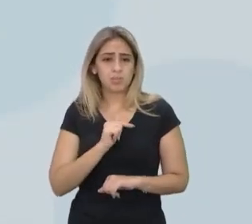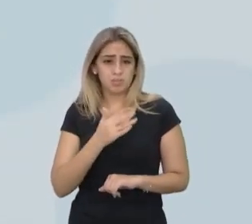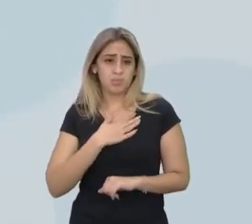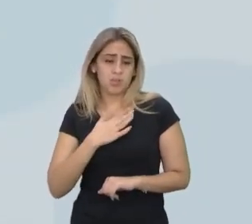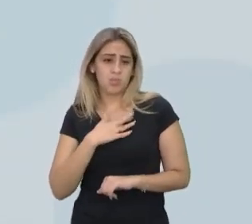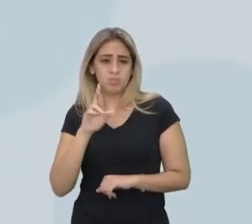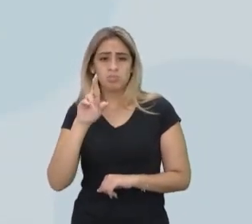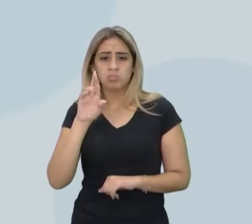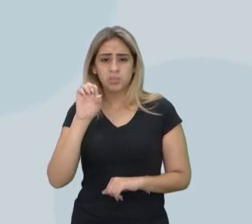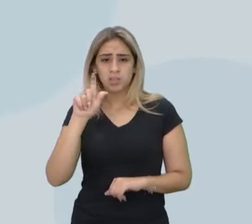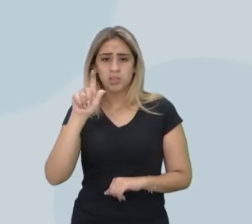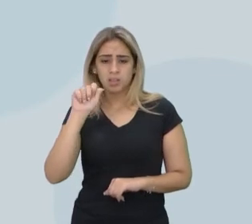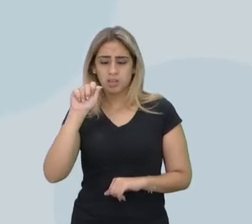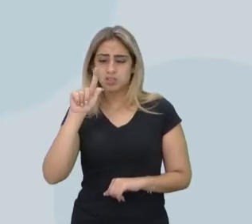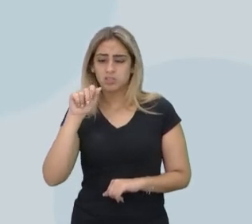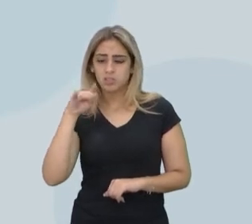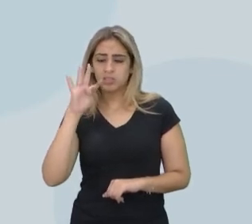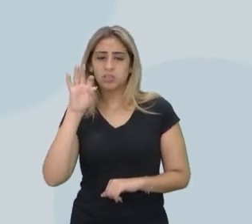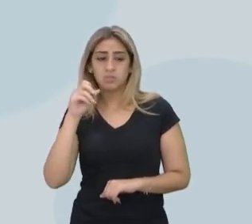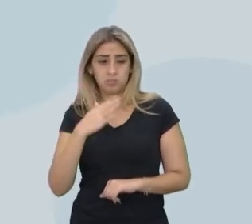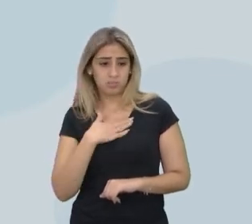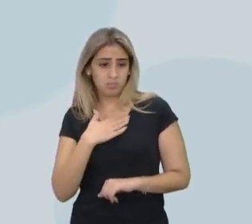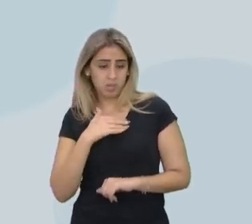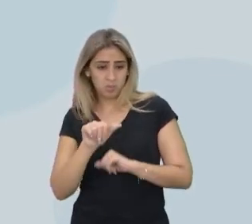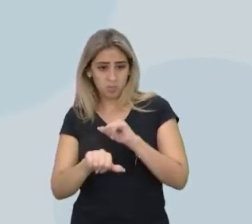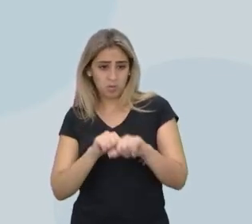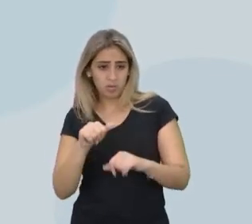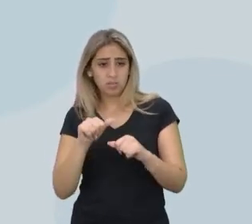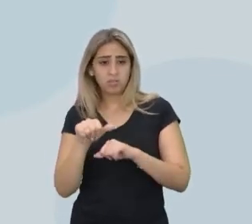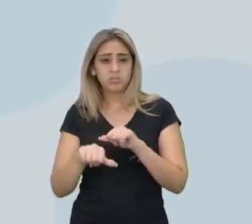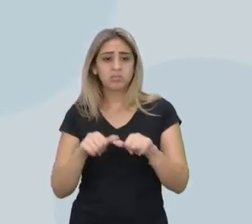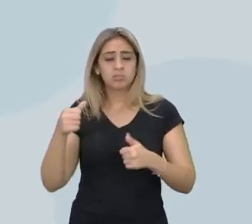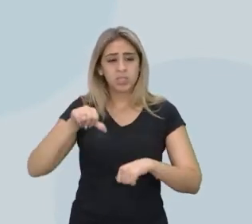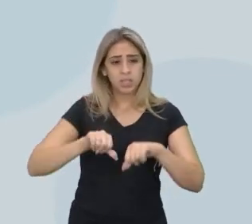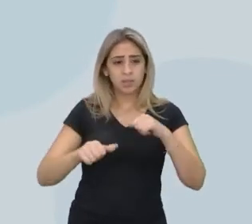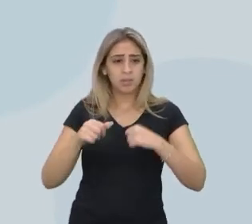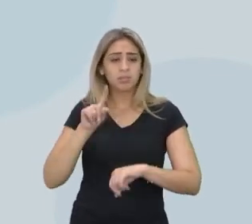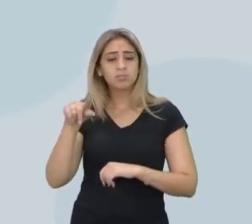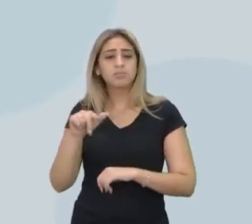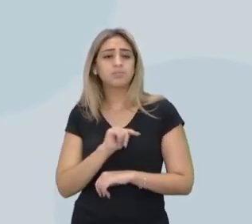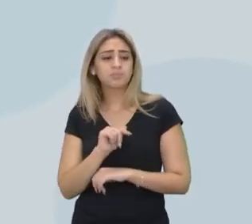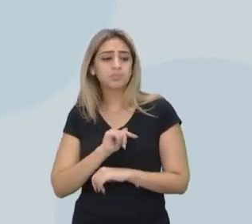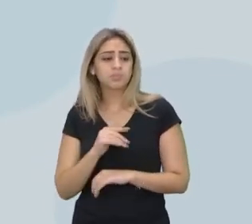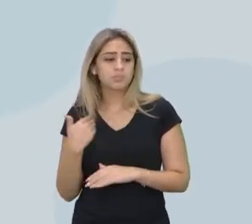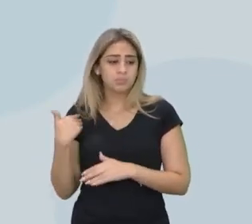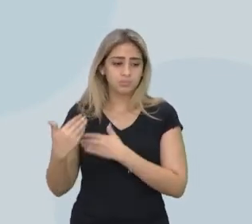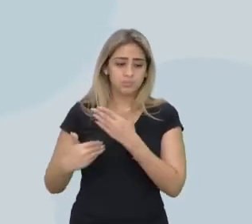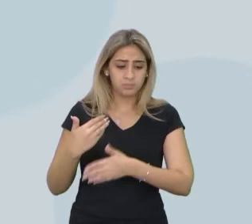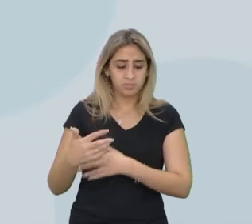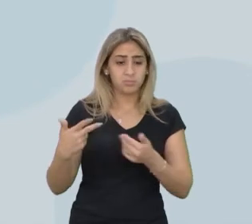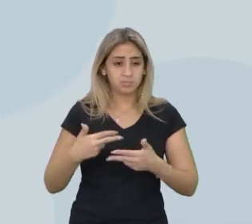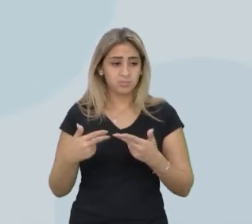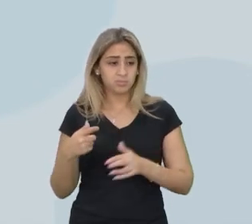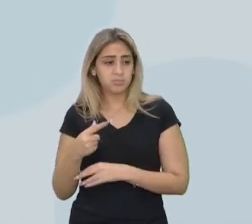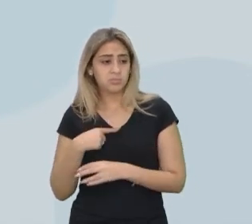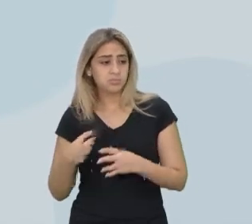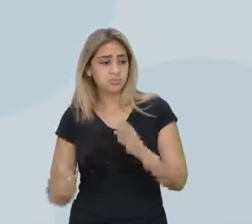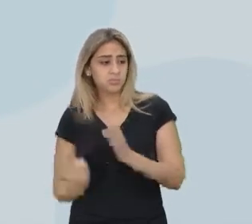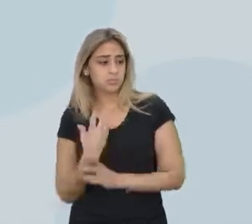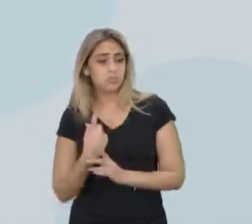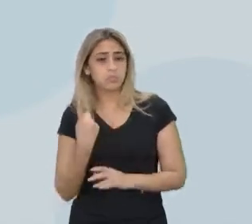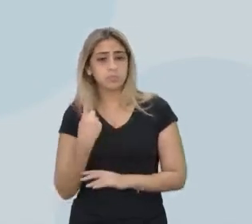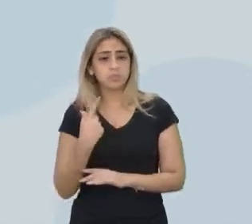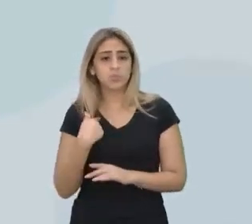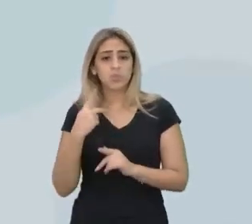reagente. Esses reagentes, eles vão sofrer alguma reação e, através dessa reação, eles vão formar